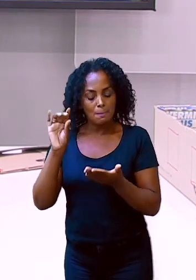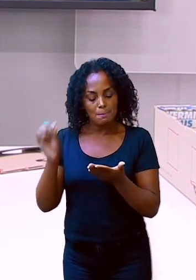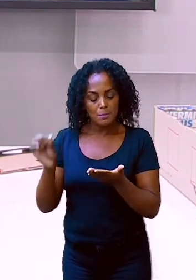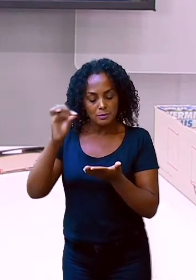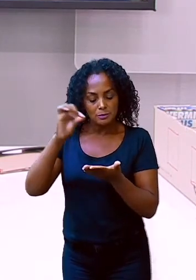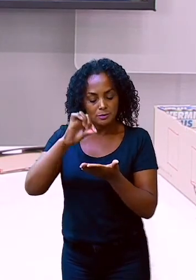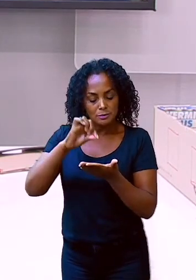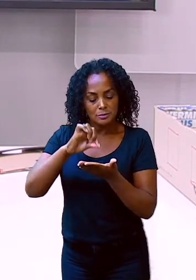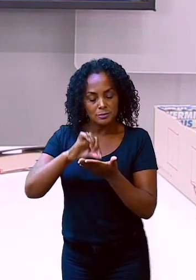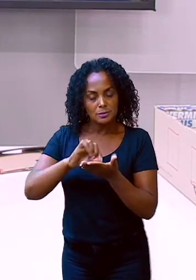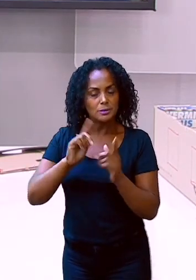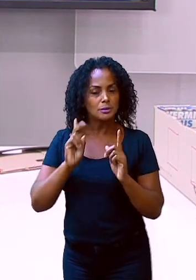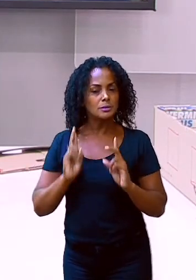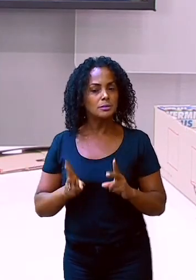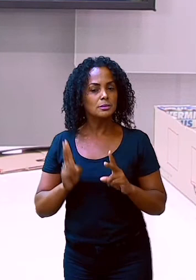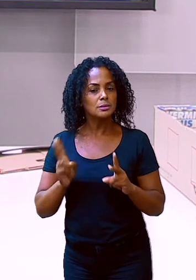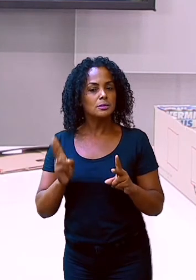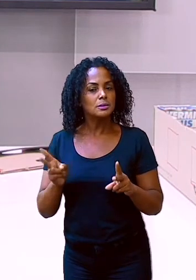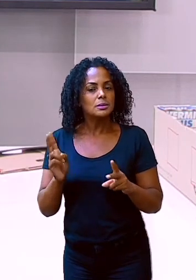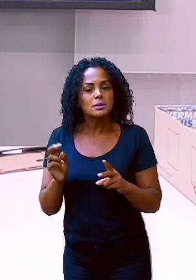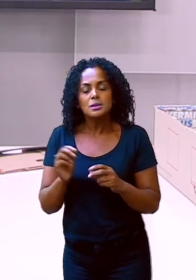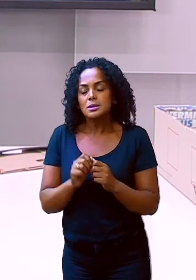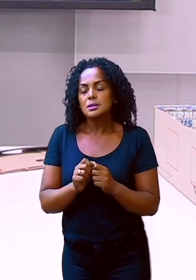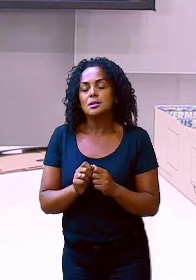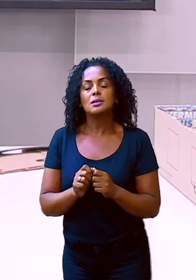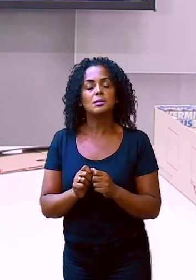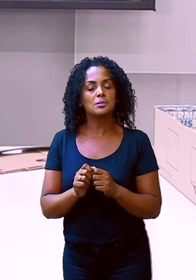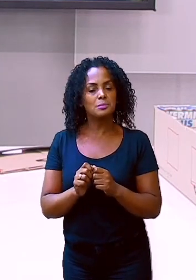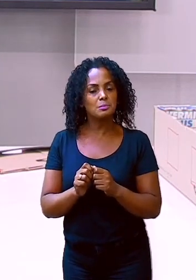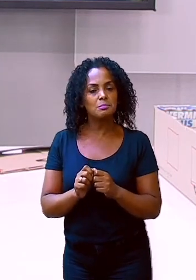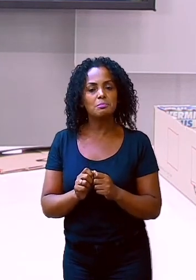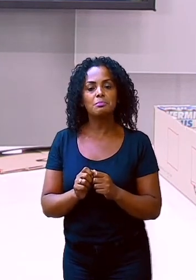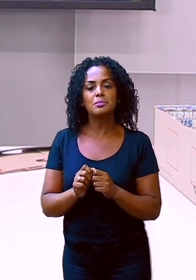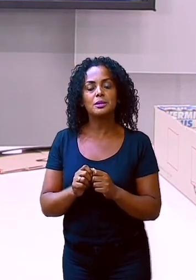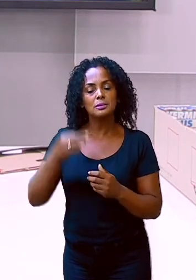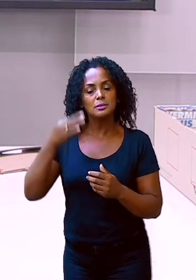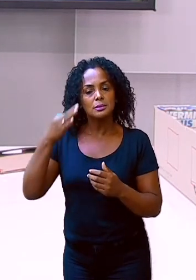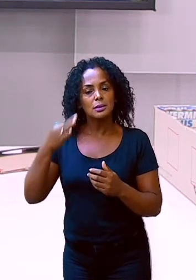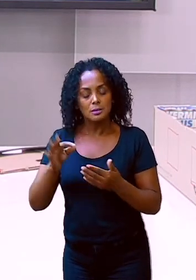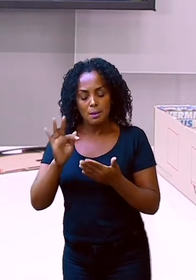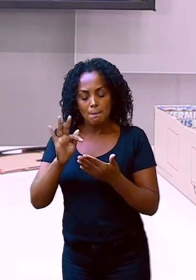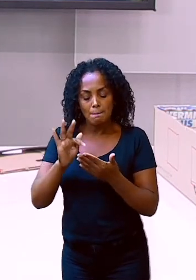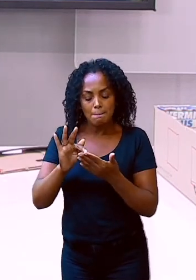Sempre na lateral, para não fazer muita bagunça.